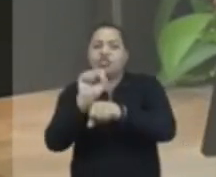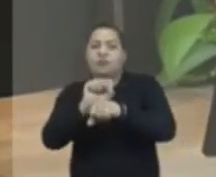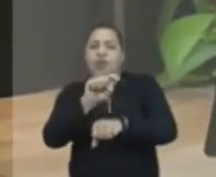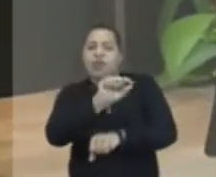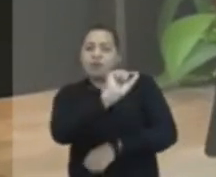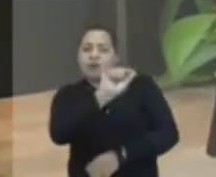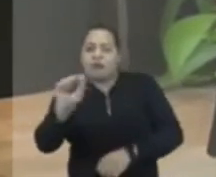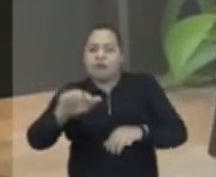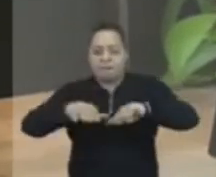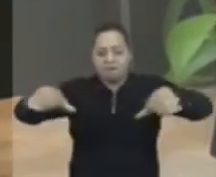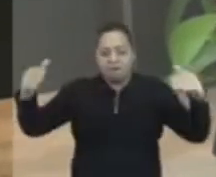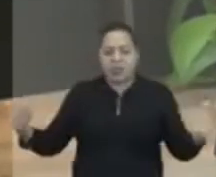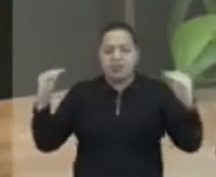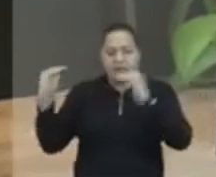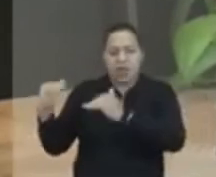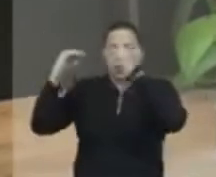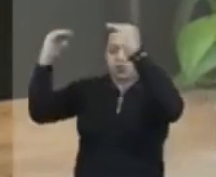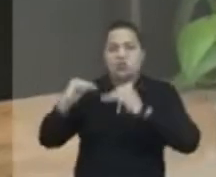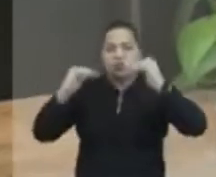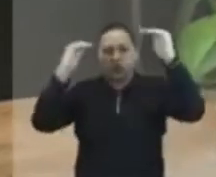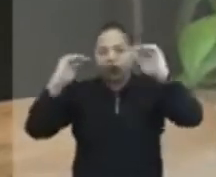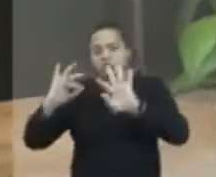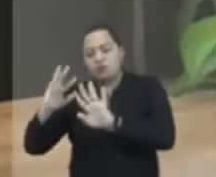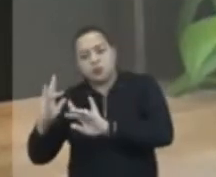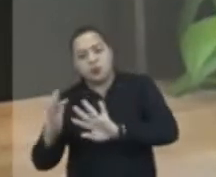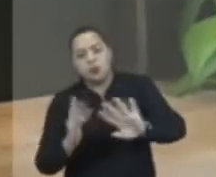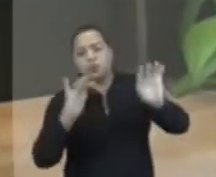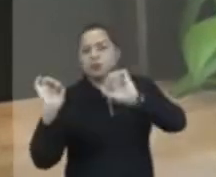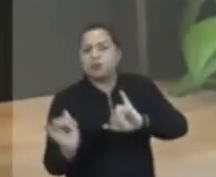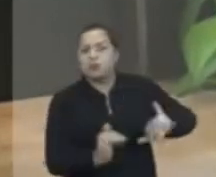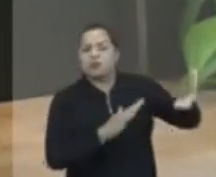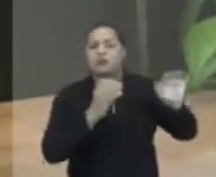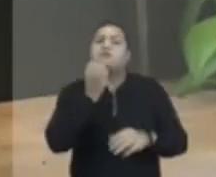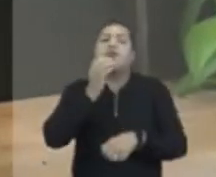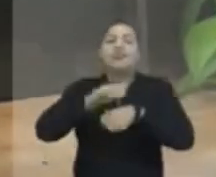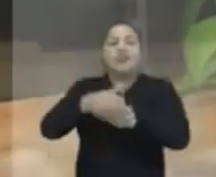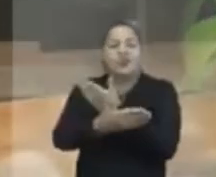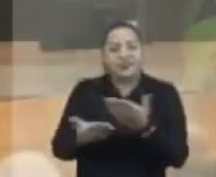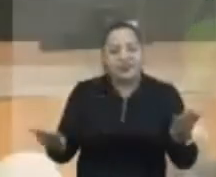autoridades que compõem a mesa de honra. Tenham todos uma boa noite.